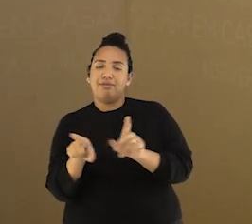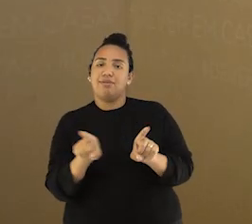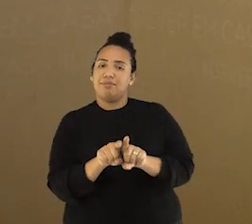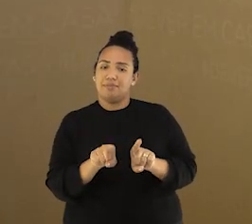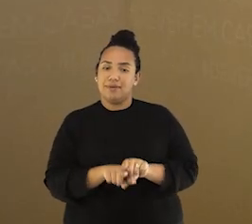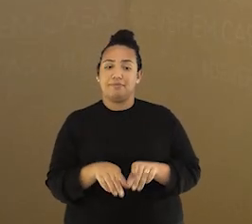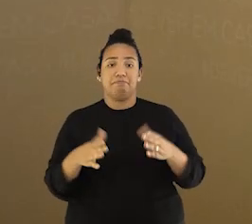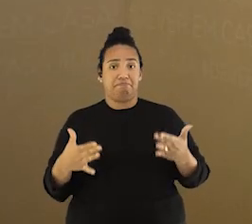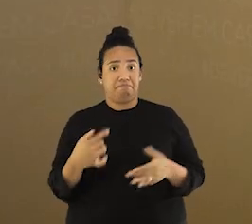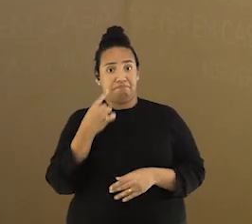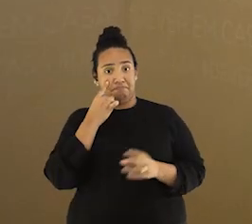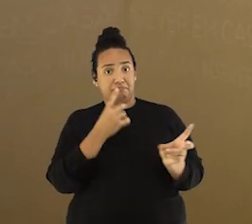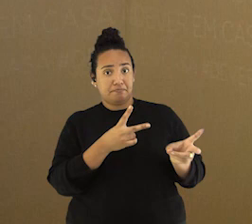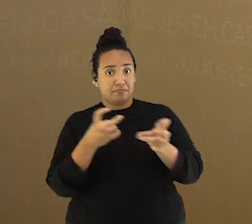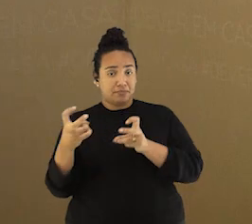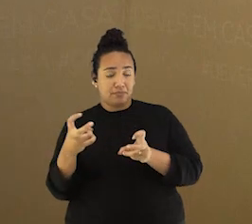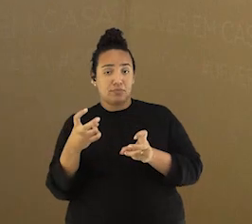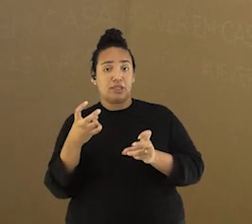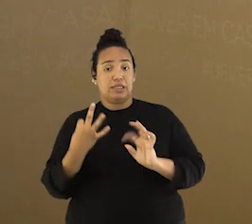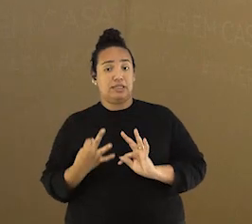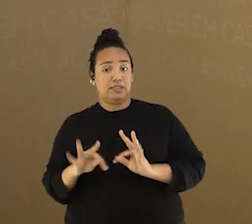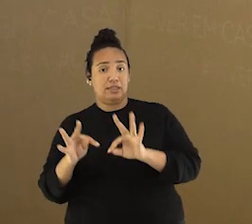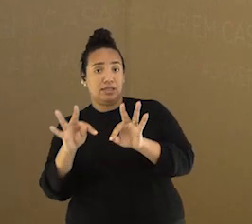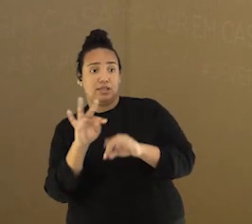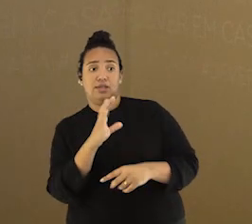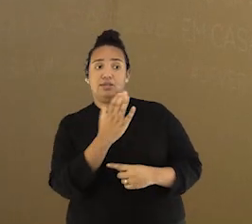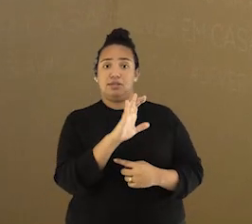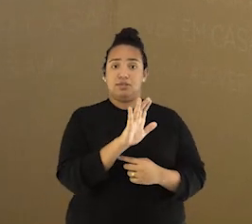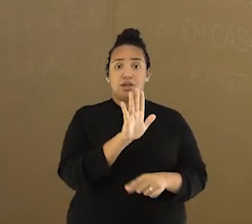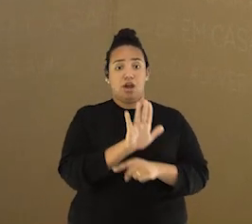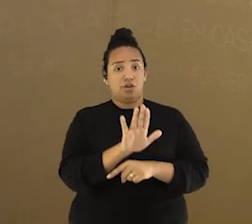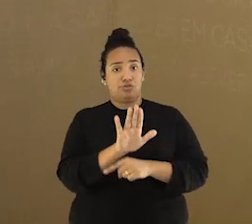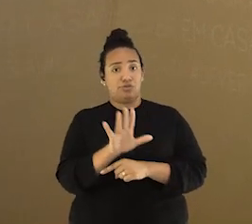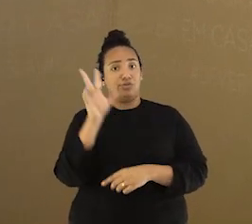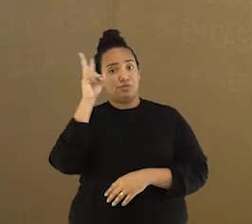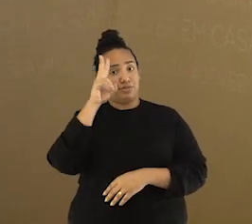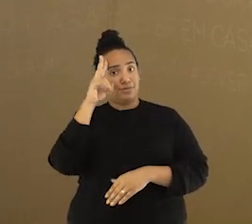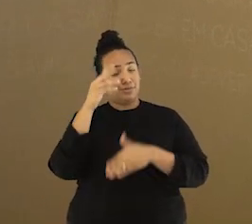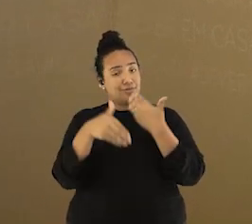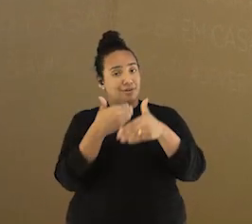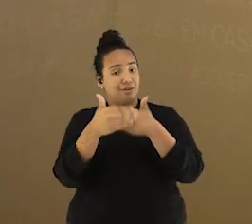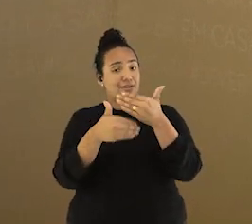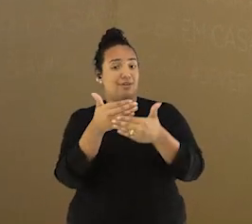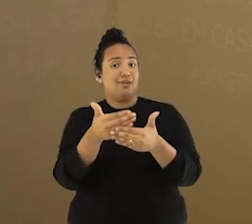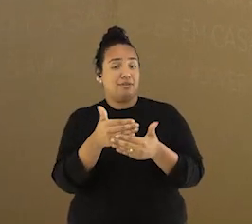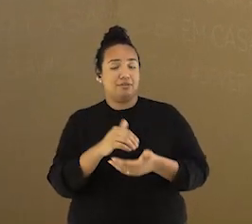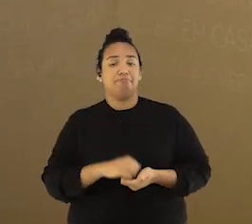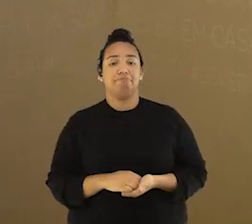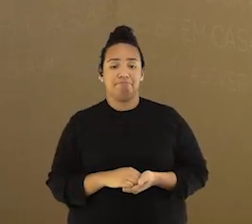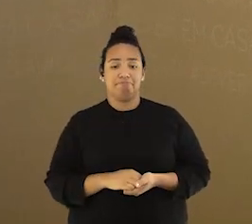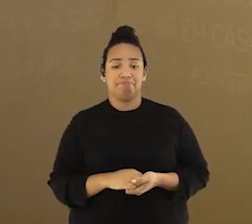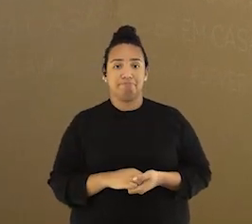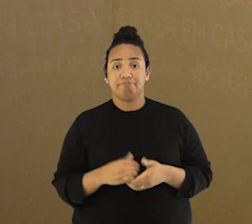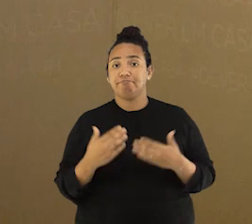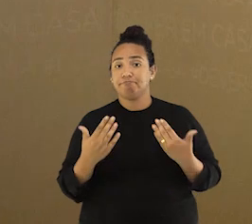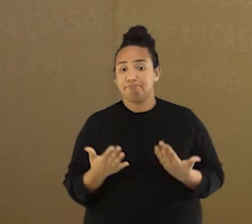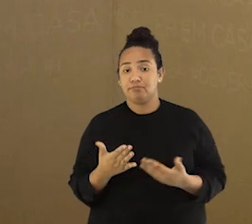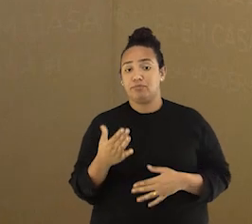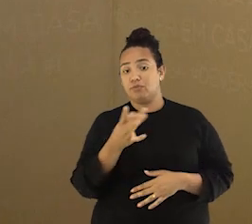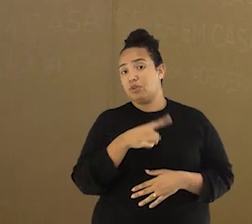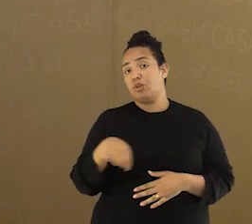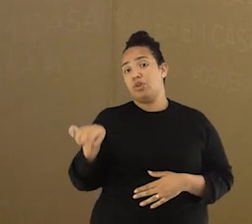e científicos se apresentaram ao longo da história? O triste e quase inevitável foi assistir os